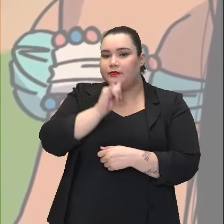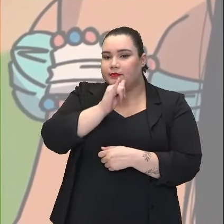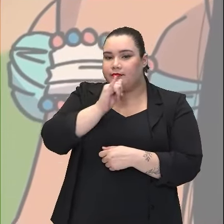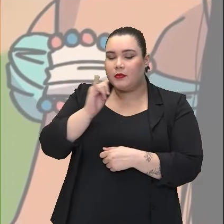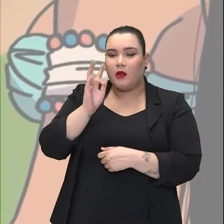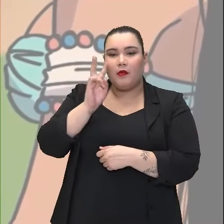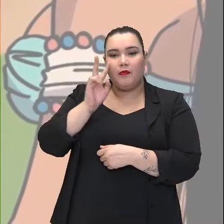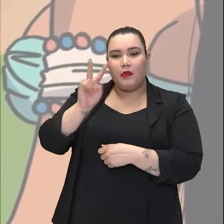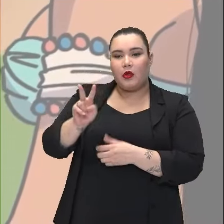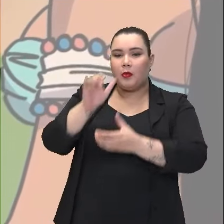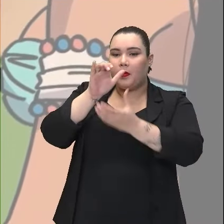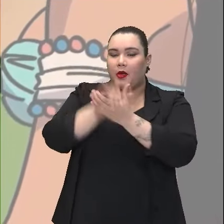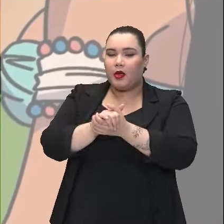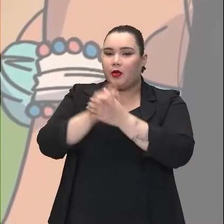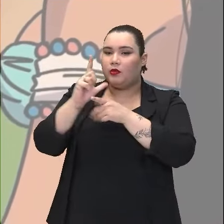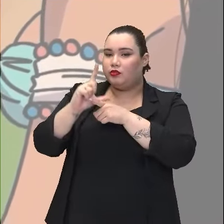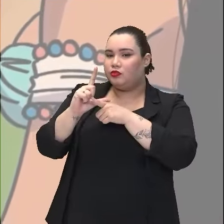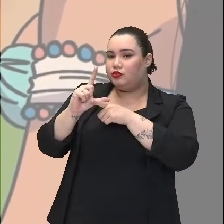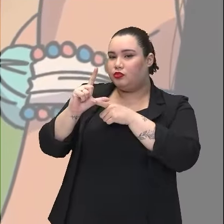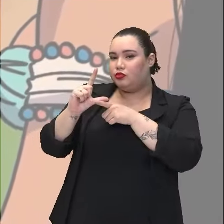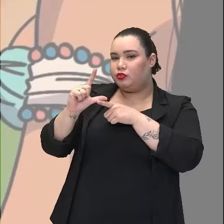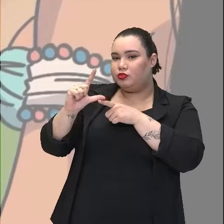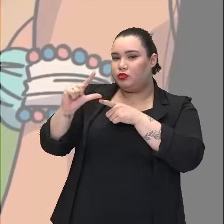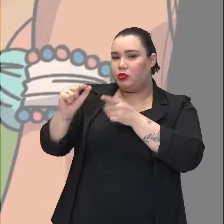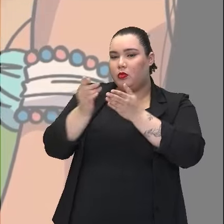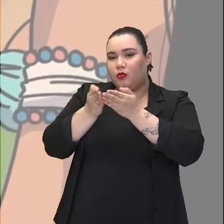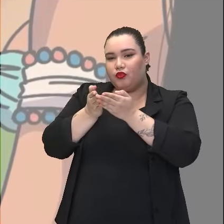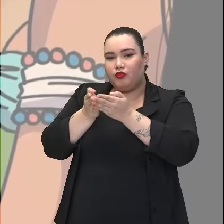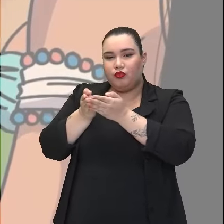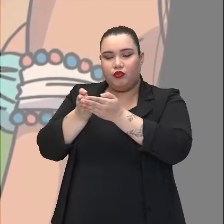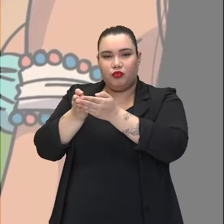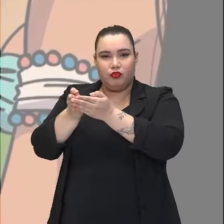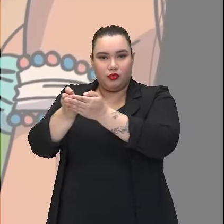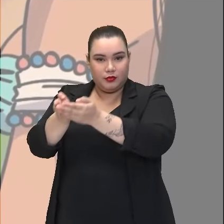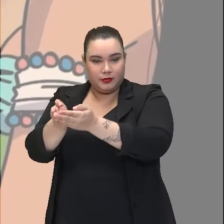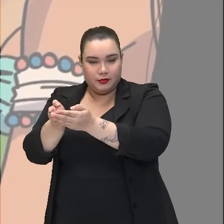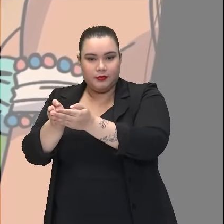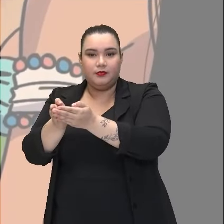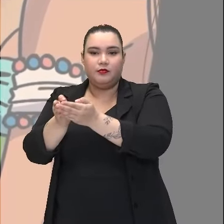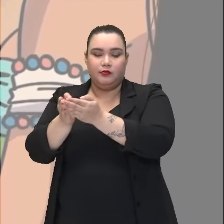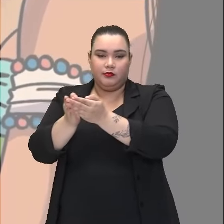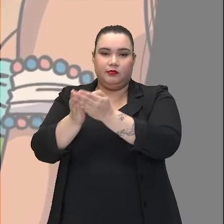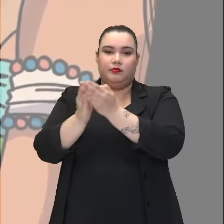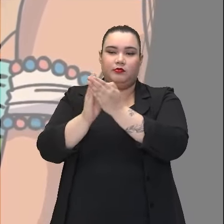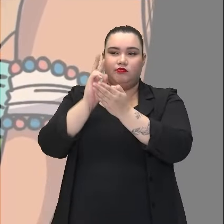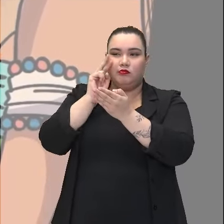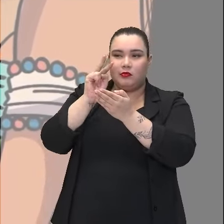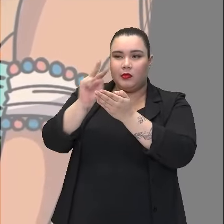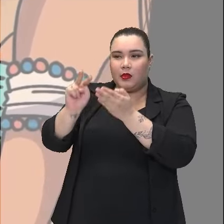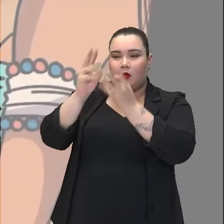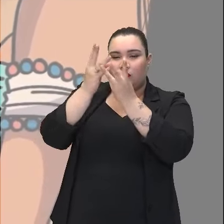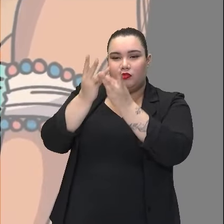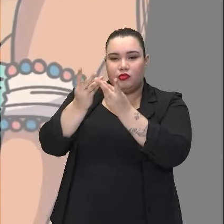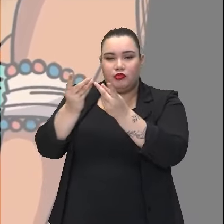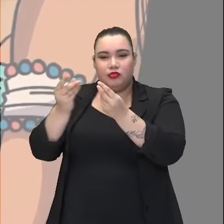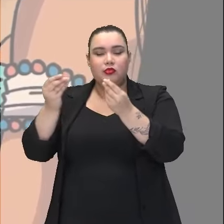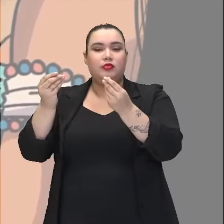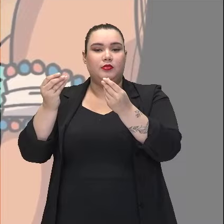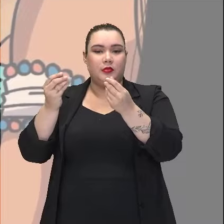de tristeza, a canoa que conduzia o esposo, até que a mesma desapareceu na curva do